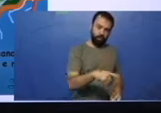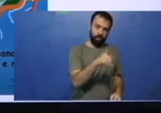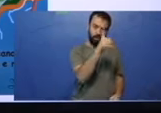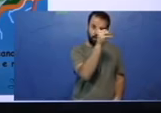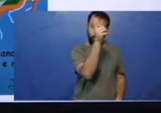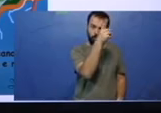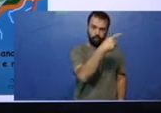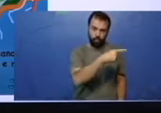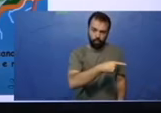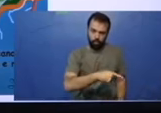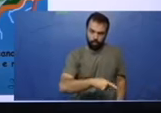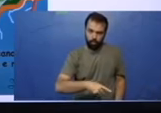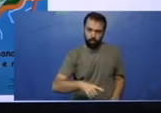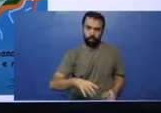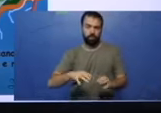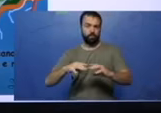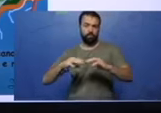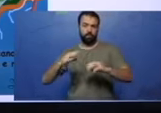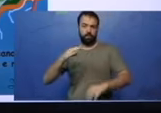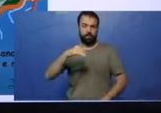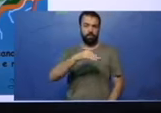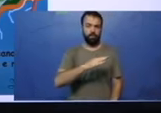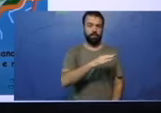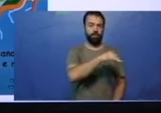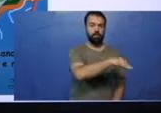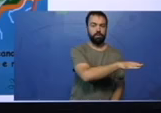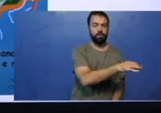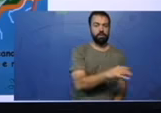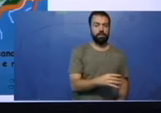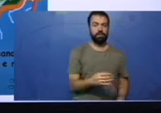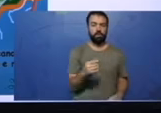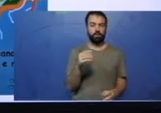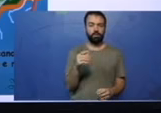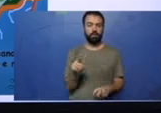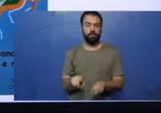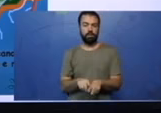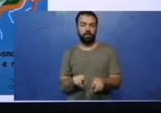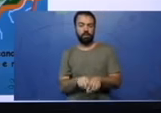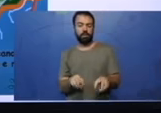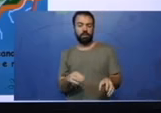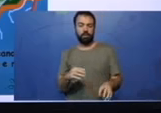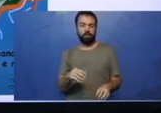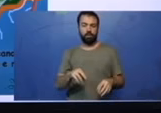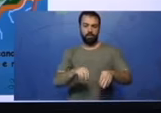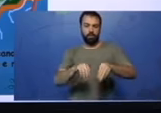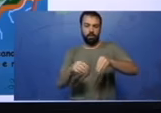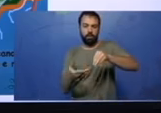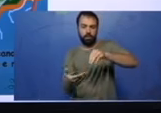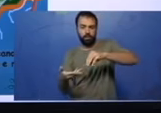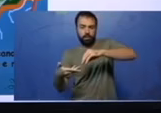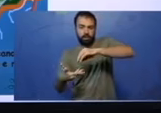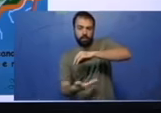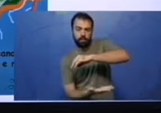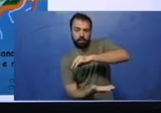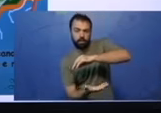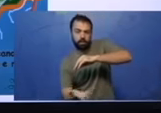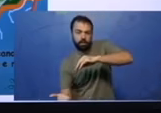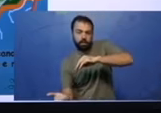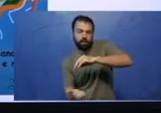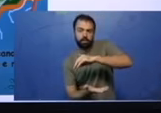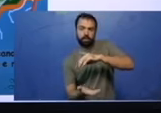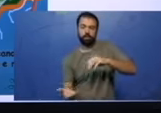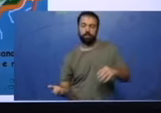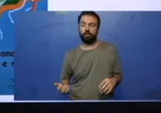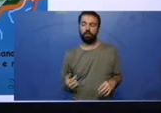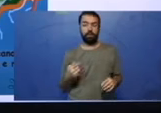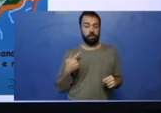rios e no lençol de água freático. Não é só essa água do rio que evapora também a água dos seres